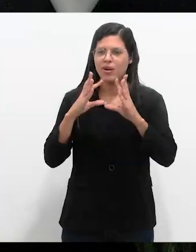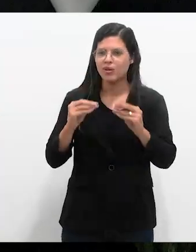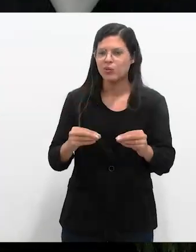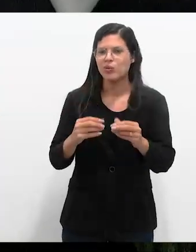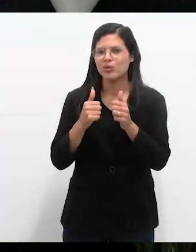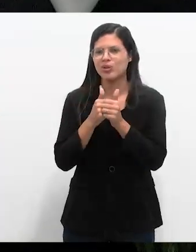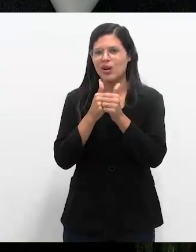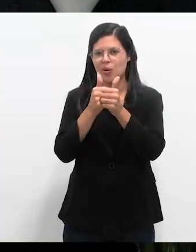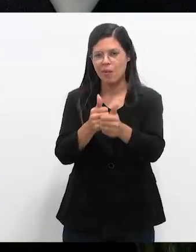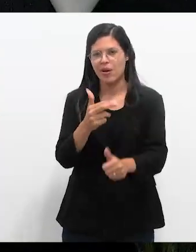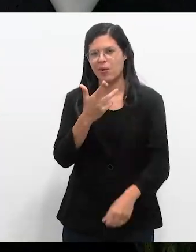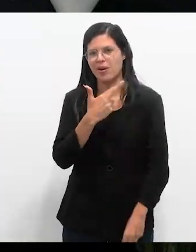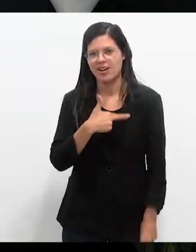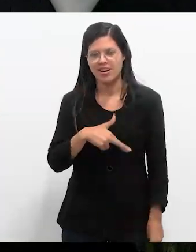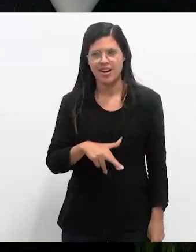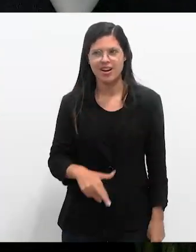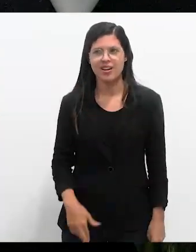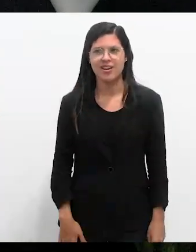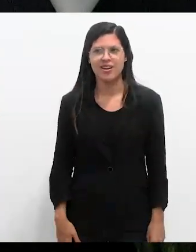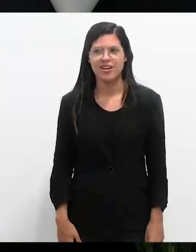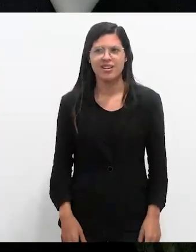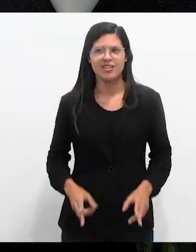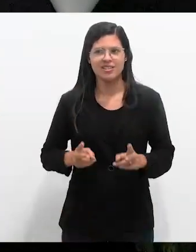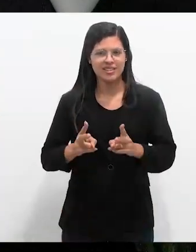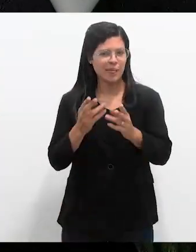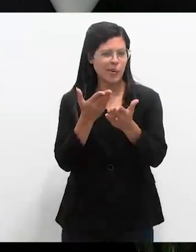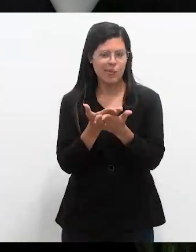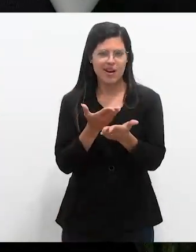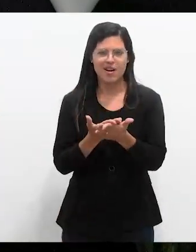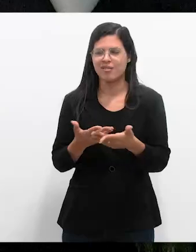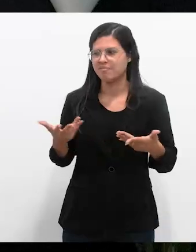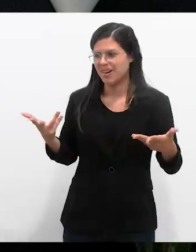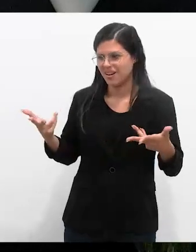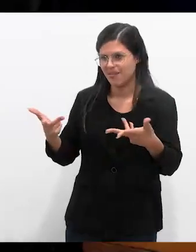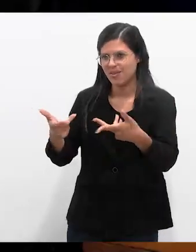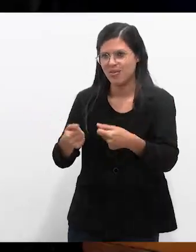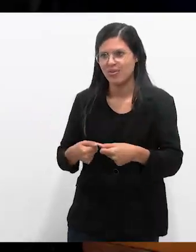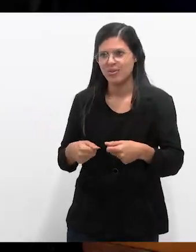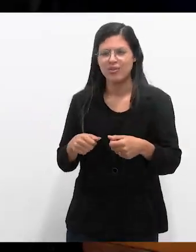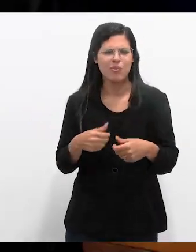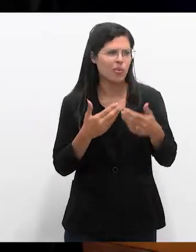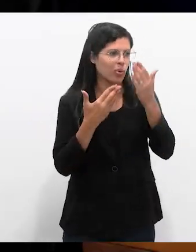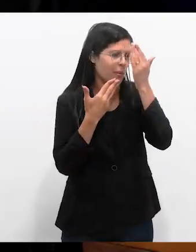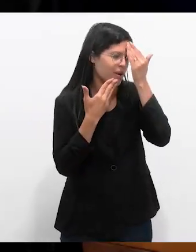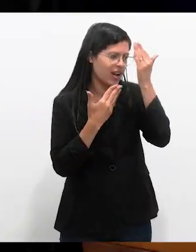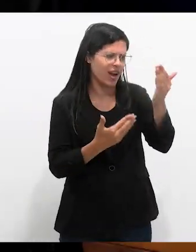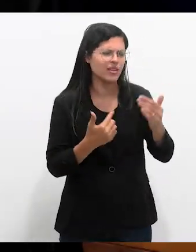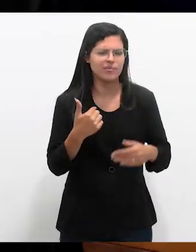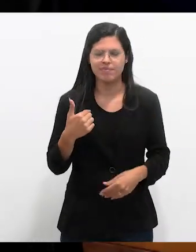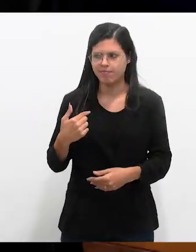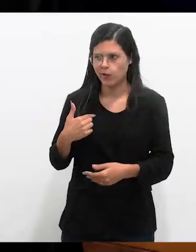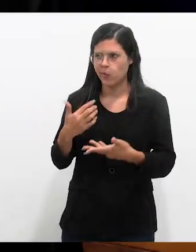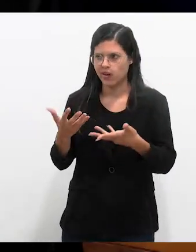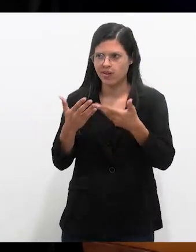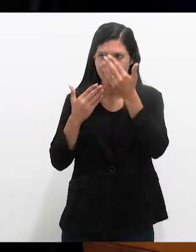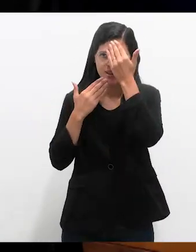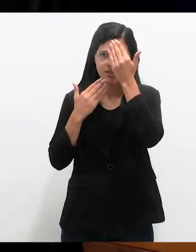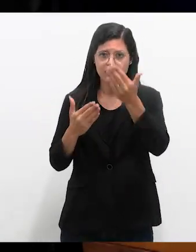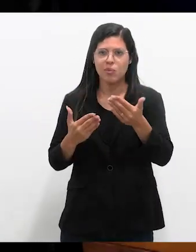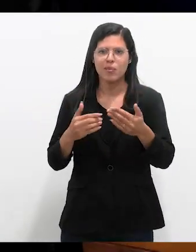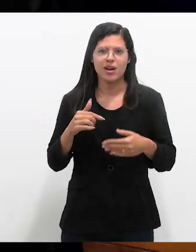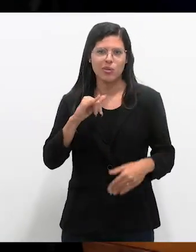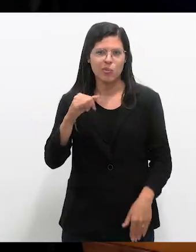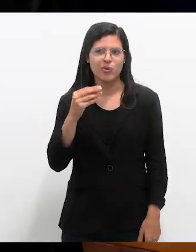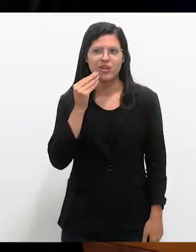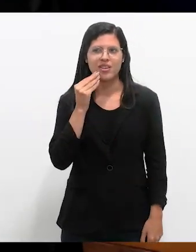todo mundo que acompanha o Religare, como sempre, uma aula. É maravilhoso. Muito obrigado por você ter estado conosco. Eu que agradeço, de